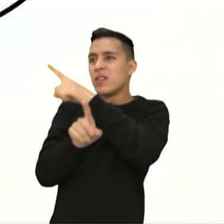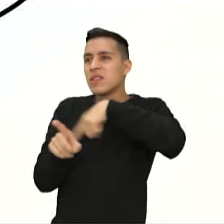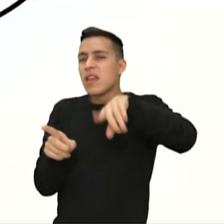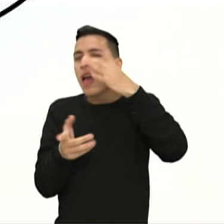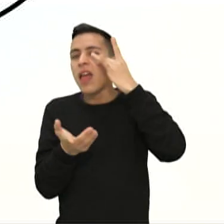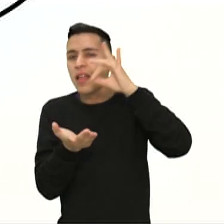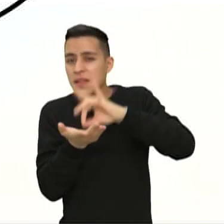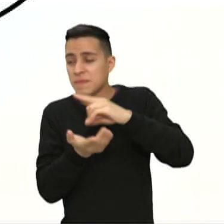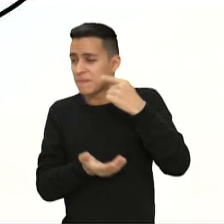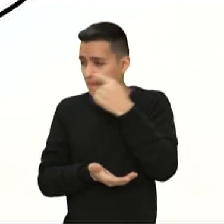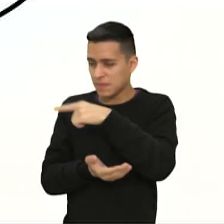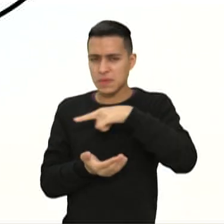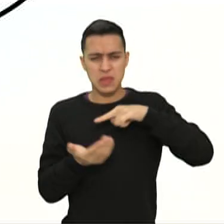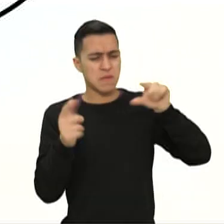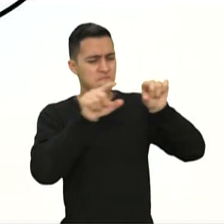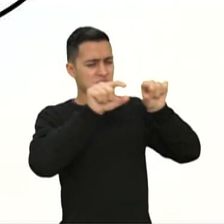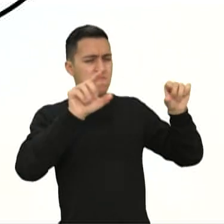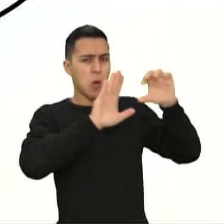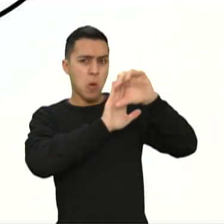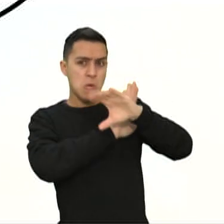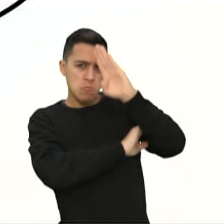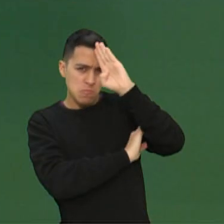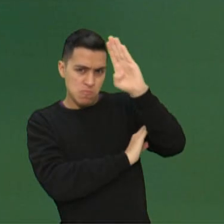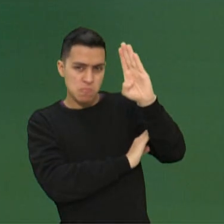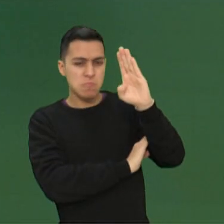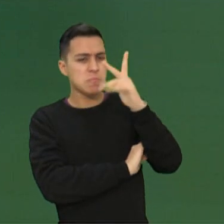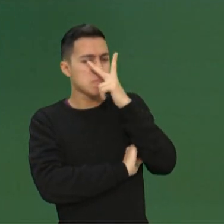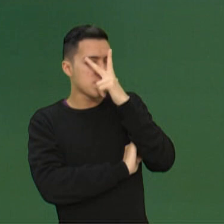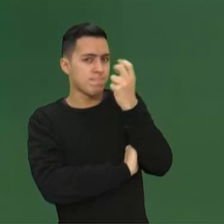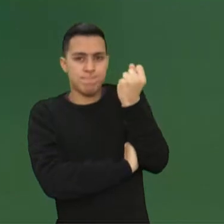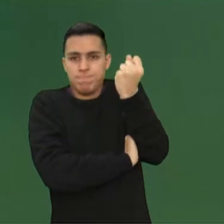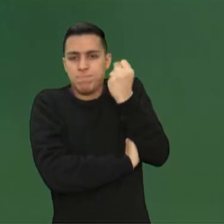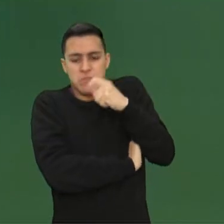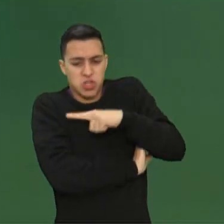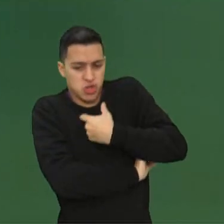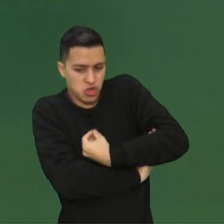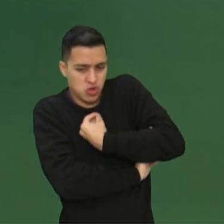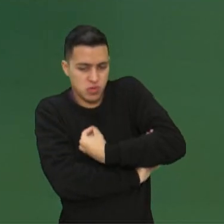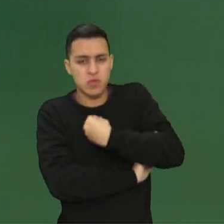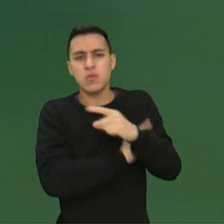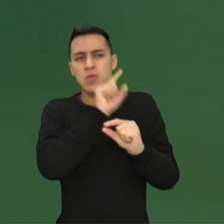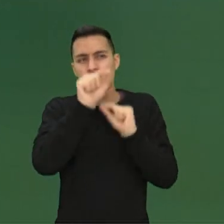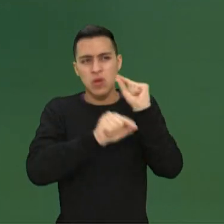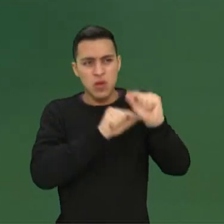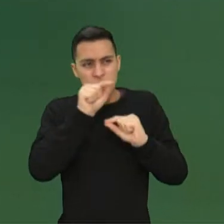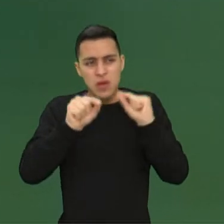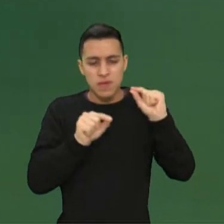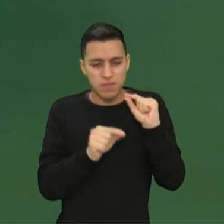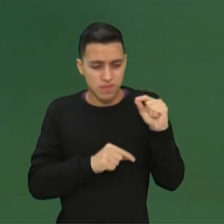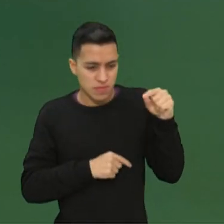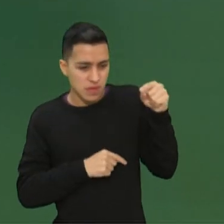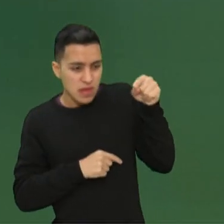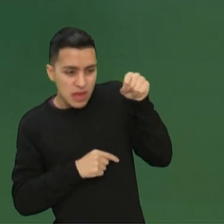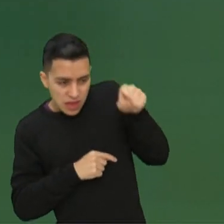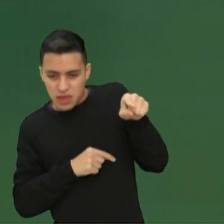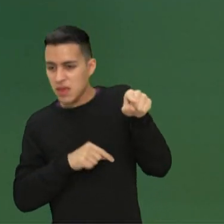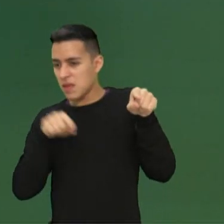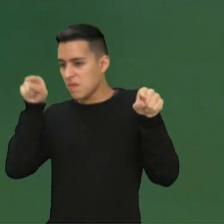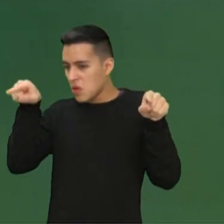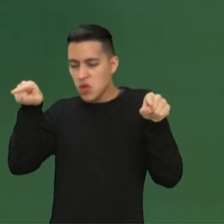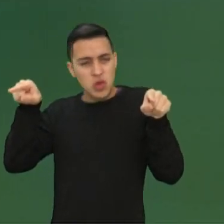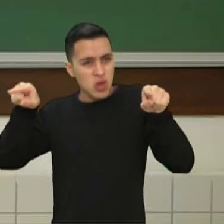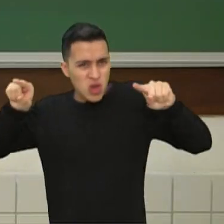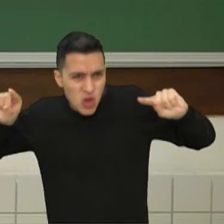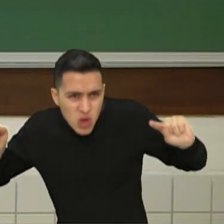temos uma tese, um conceito, tá? Ou algo que existe, que é contraposto com uma antitese,